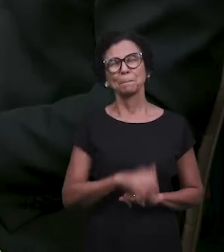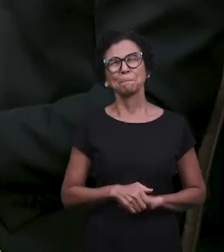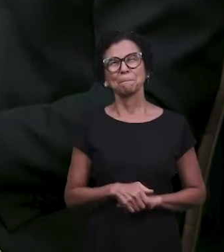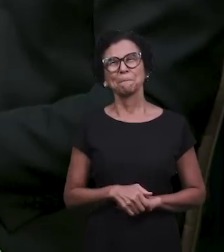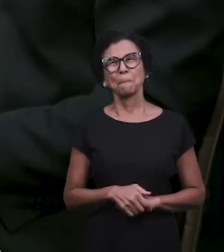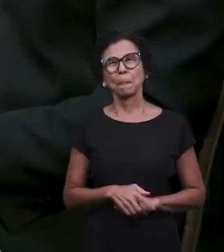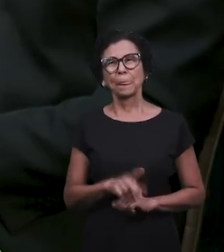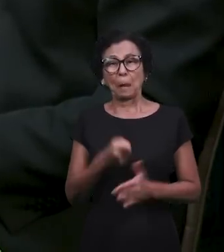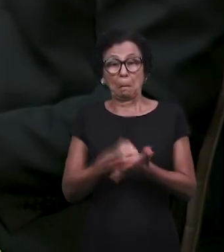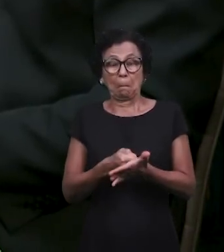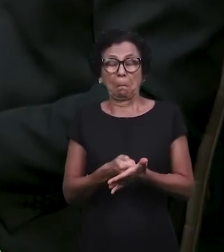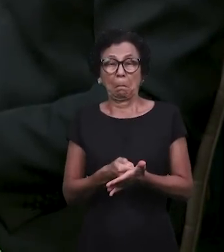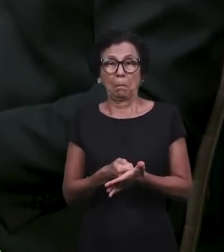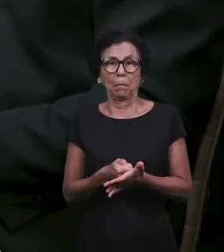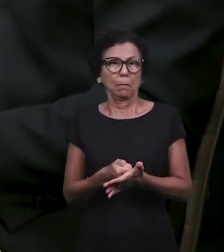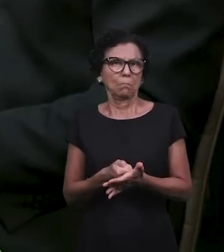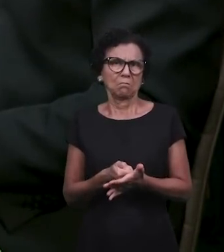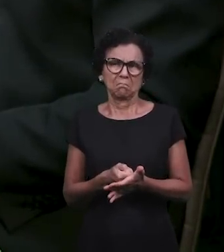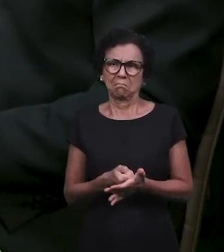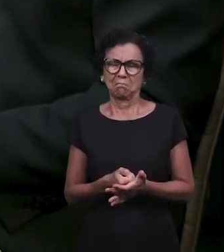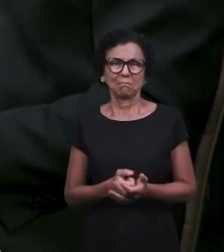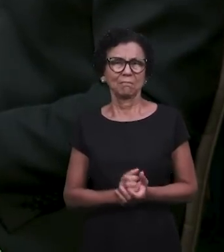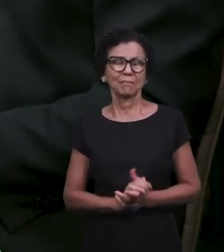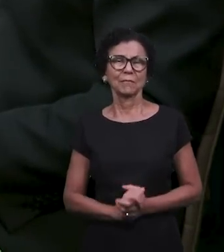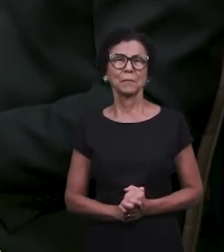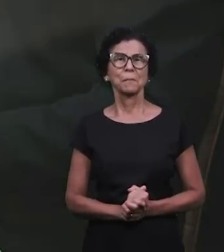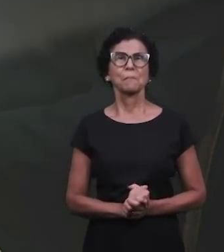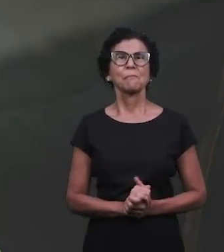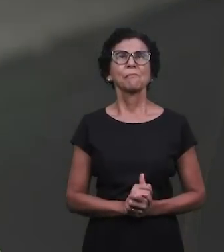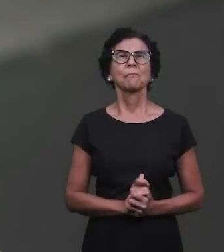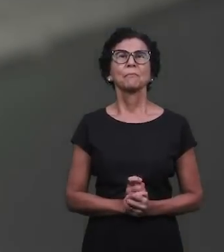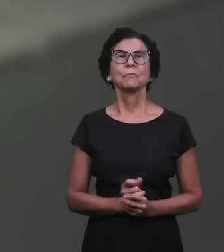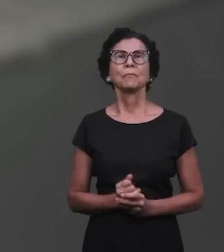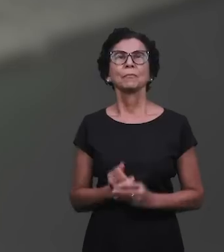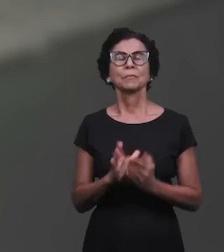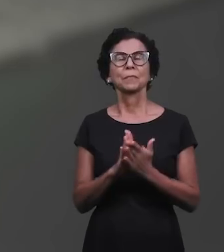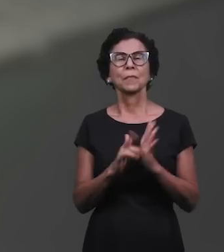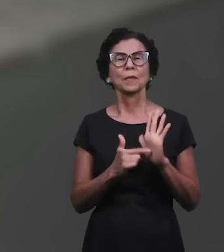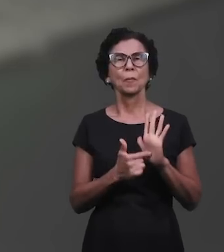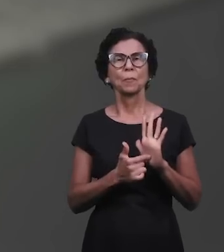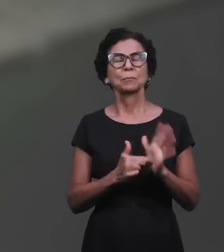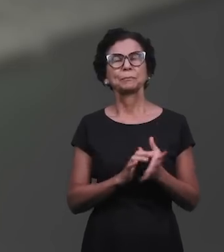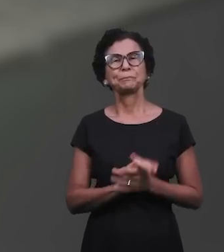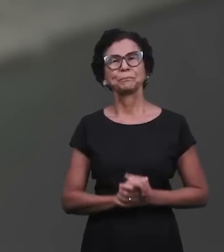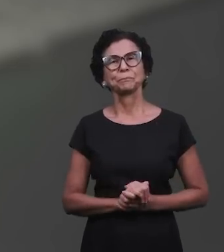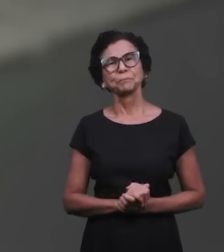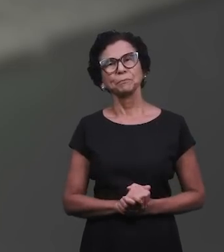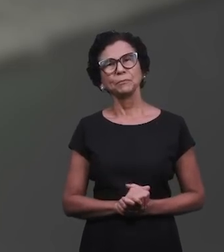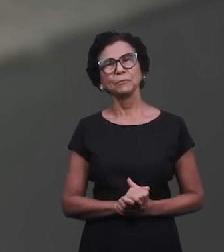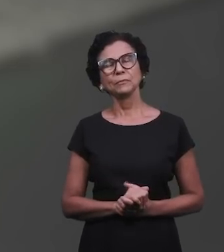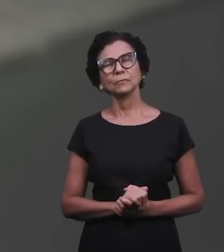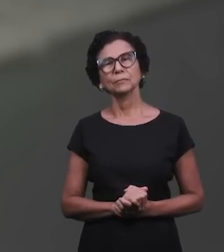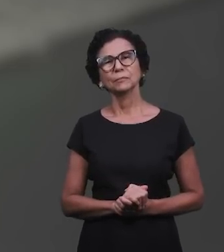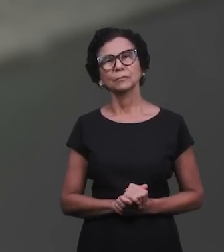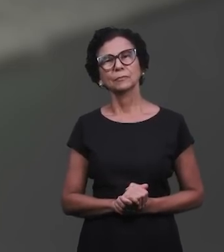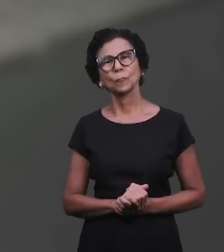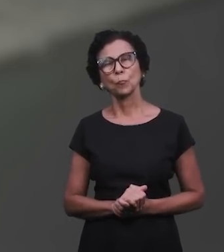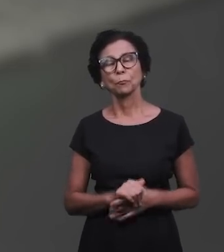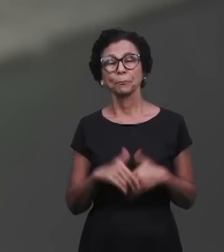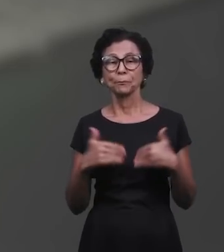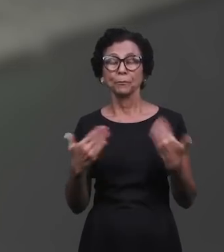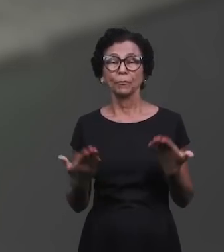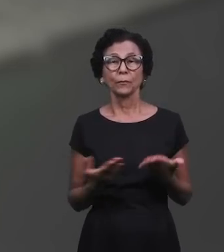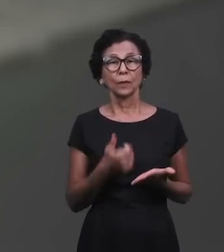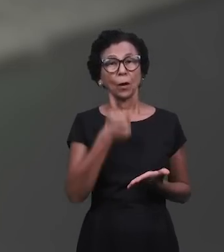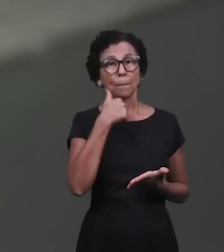né? Não. Tem um texto que o Senhor Jesus diz assim: aquele que não aborrecer pai, mãe, esposa,